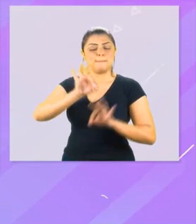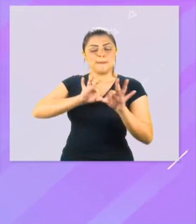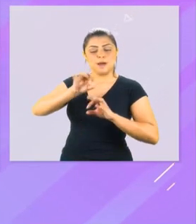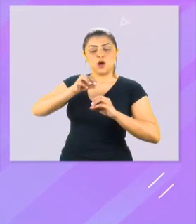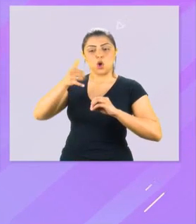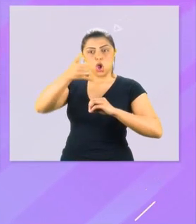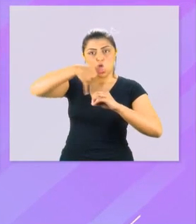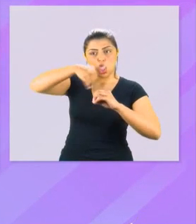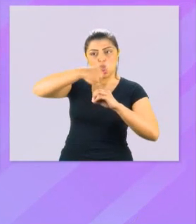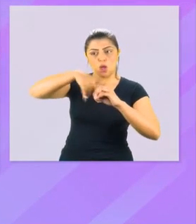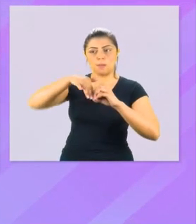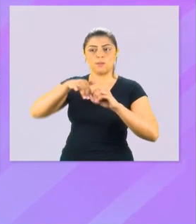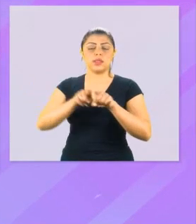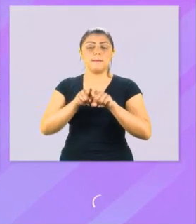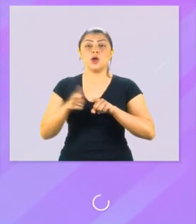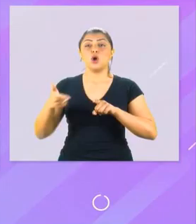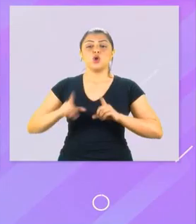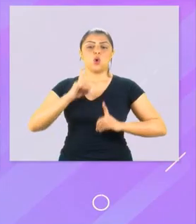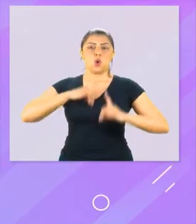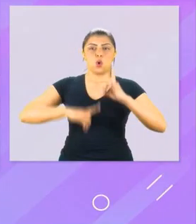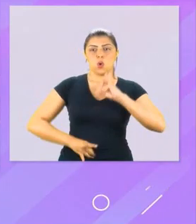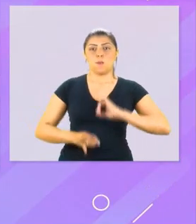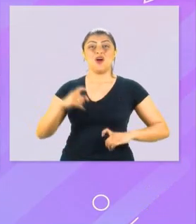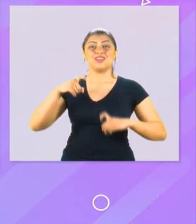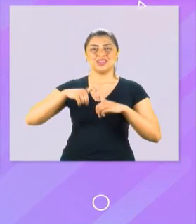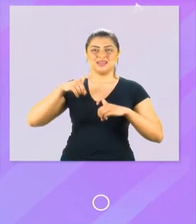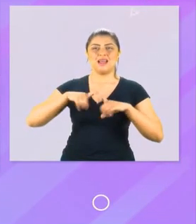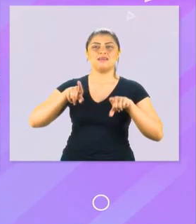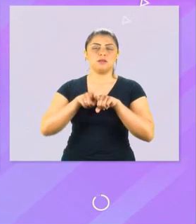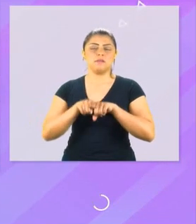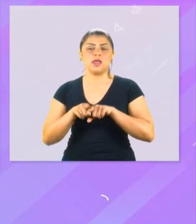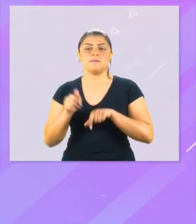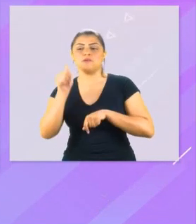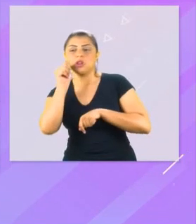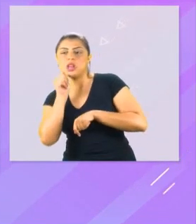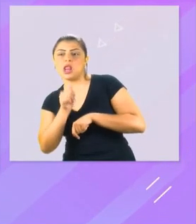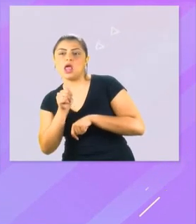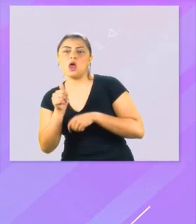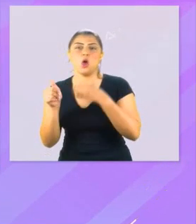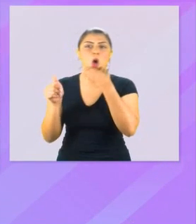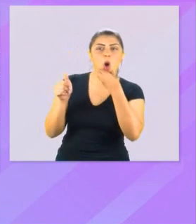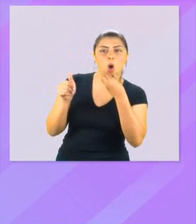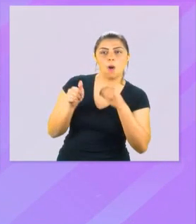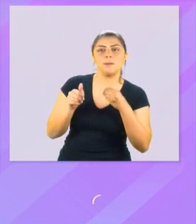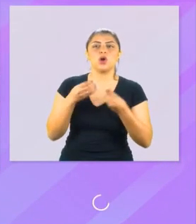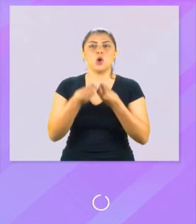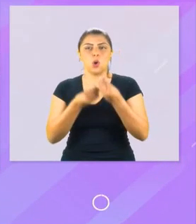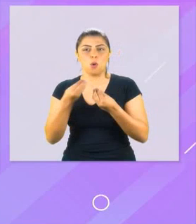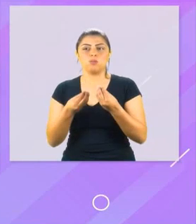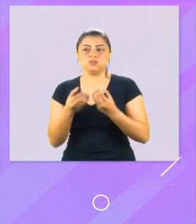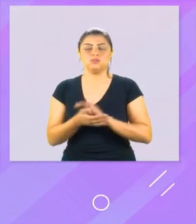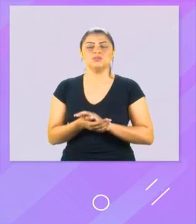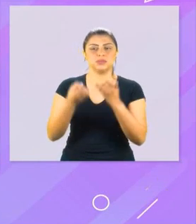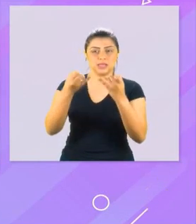Dentre os hormônios esteroides, nós temos os hormônios sexuais, que vão diferenciar, então, homens e mulheres com todas as suas características,